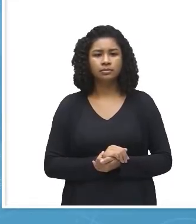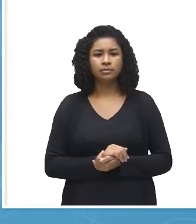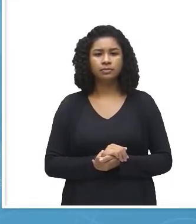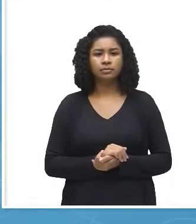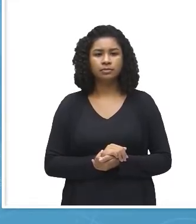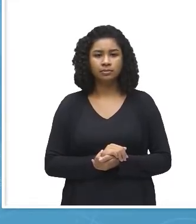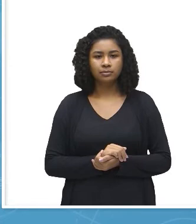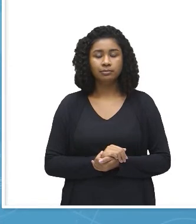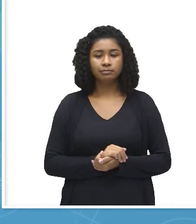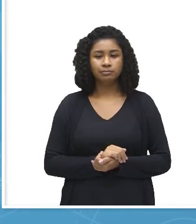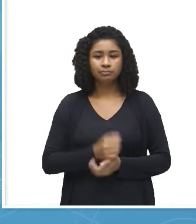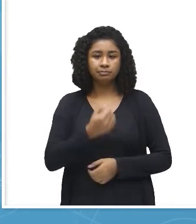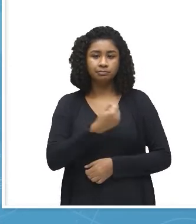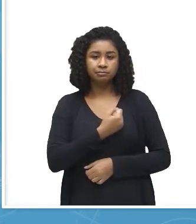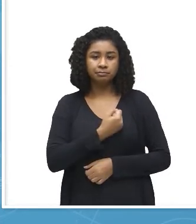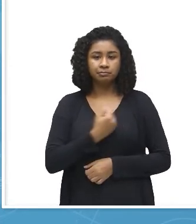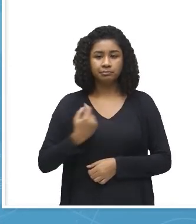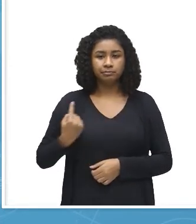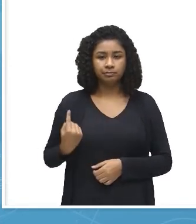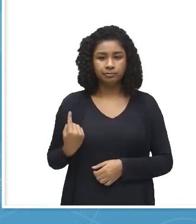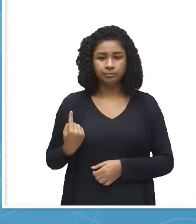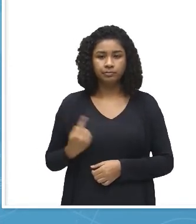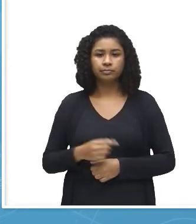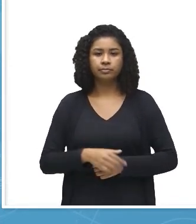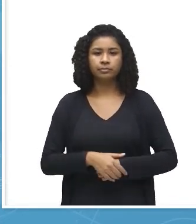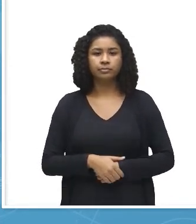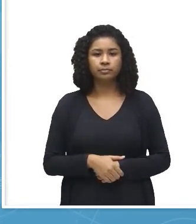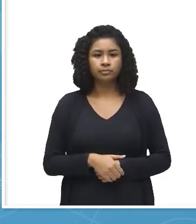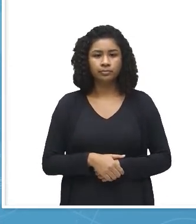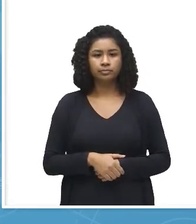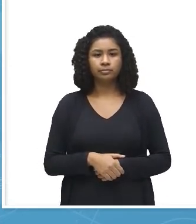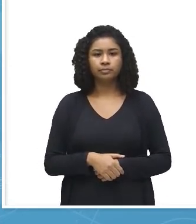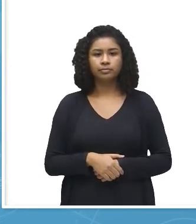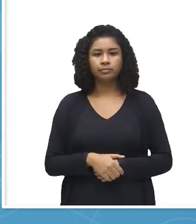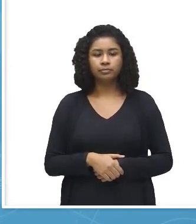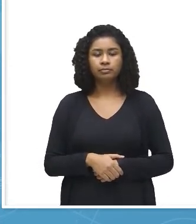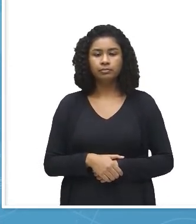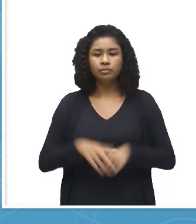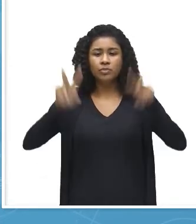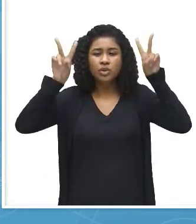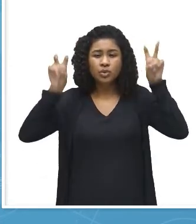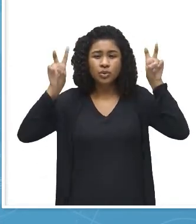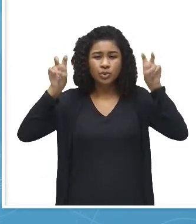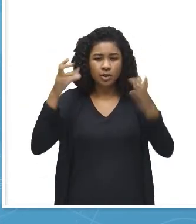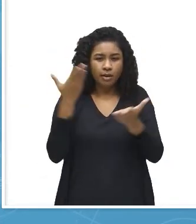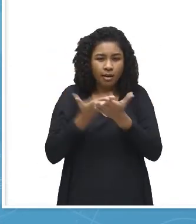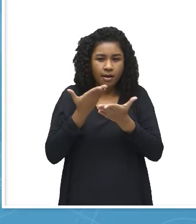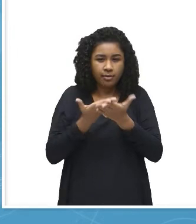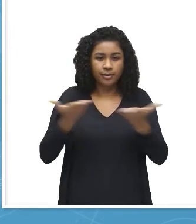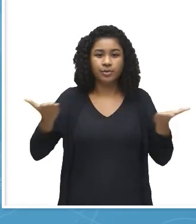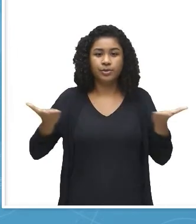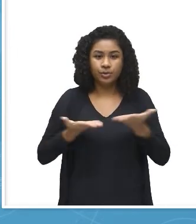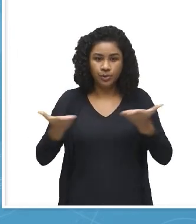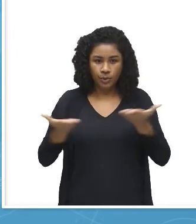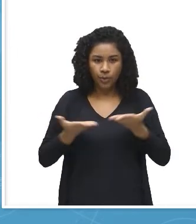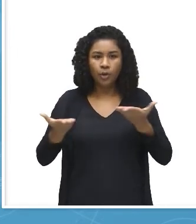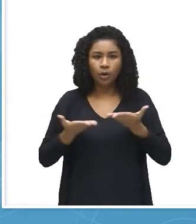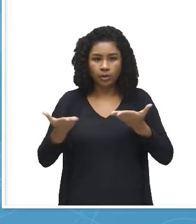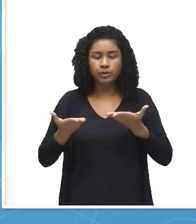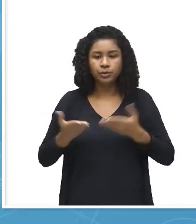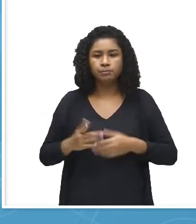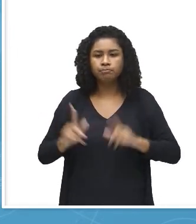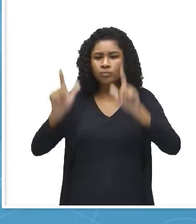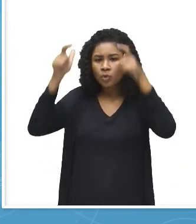Primeira questão diz o seguinte para a gente, vamos lá. De acordo com o que foi visto na nossa aula, na aula de hoje, explique sua